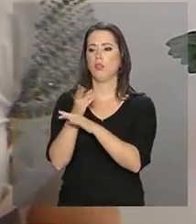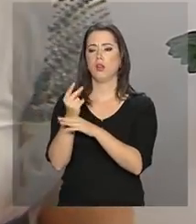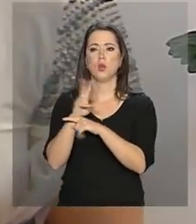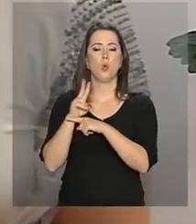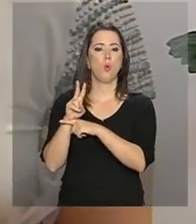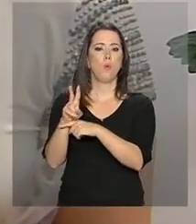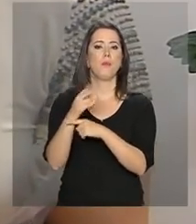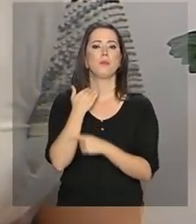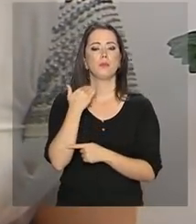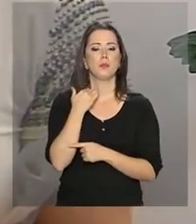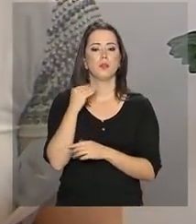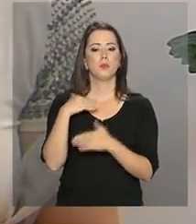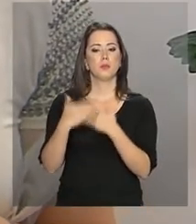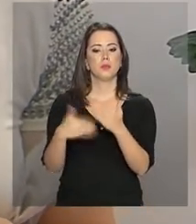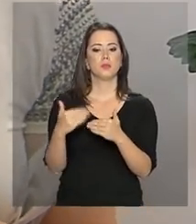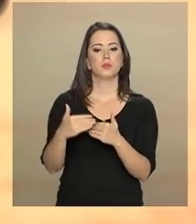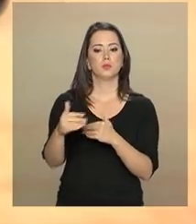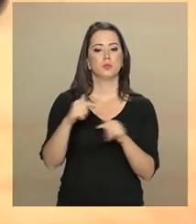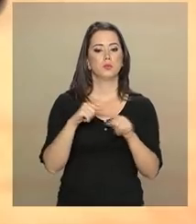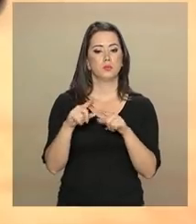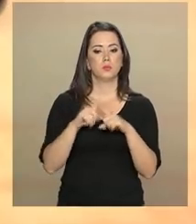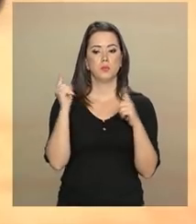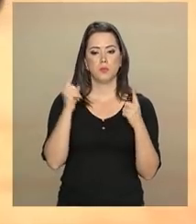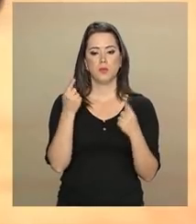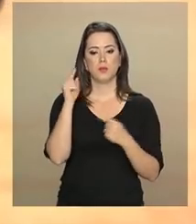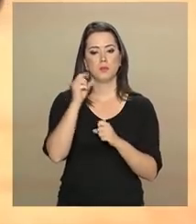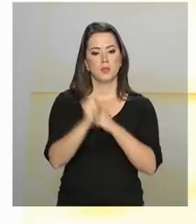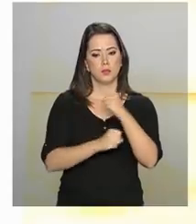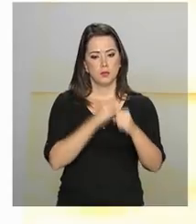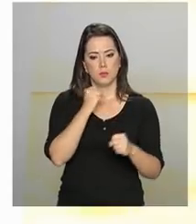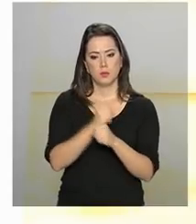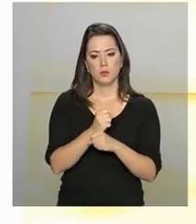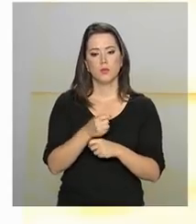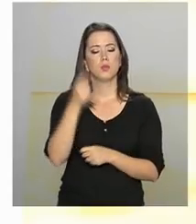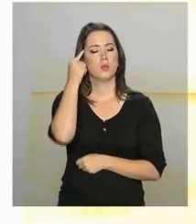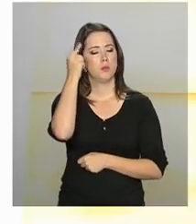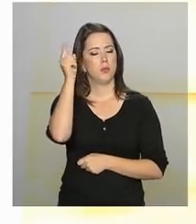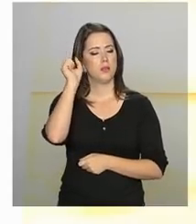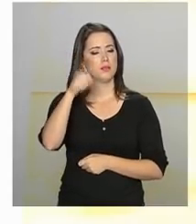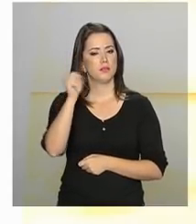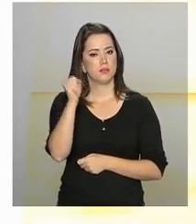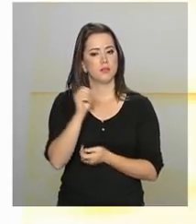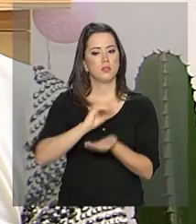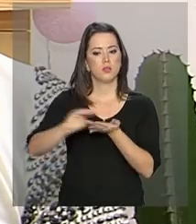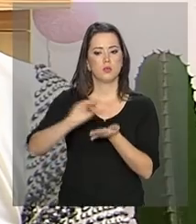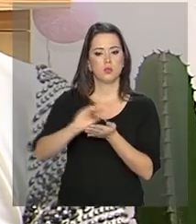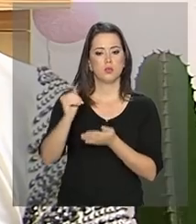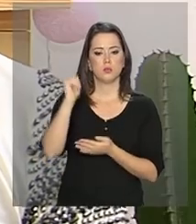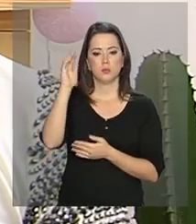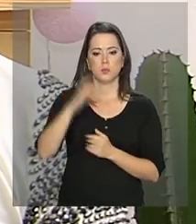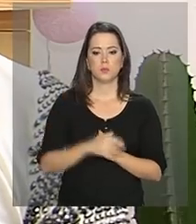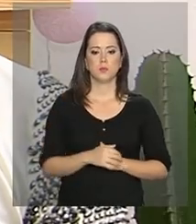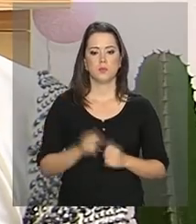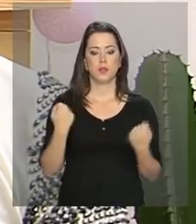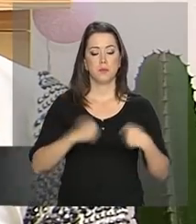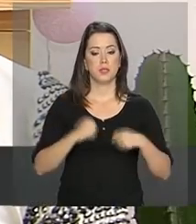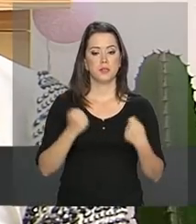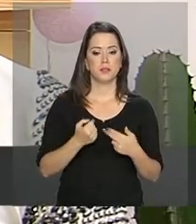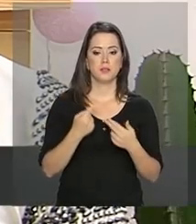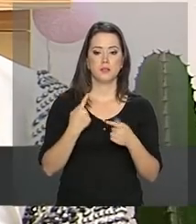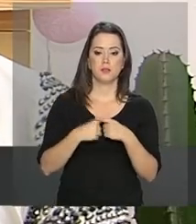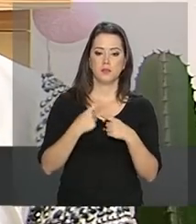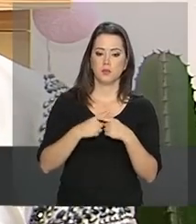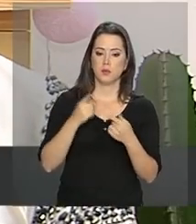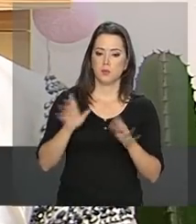crédito bancário para manter o seu negócio, mas que para o ano que vem pensa em investir mais. Vai ser inevitável, porque